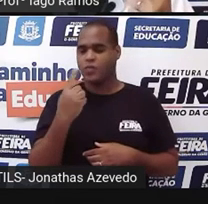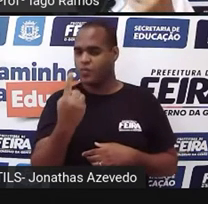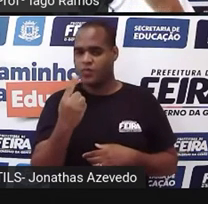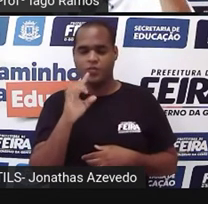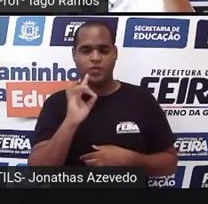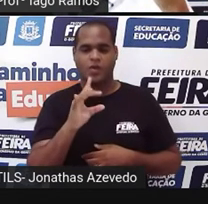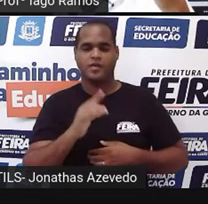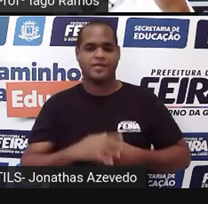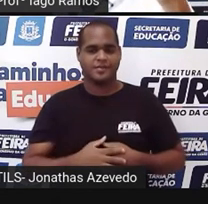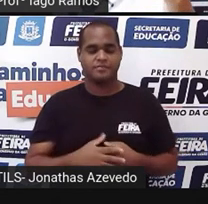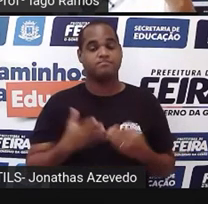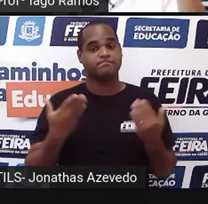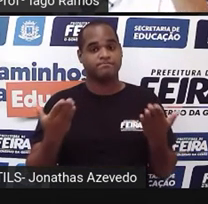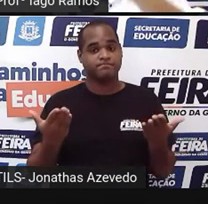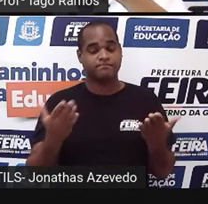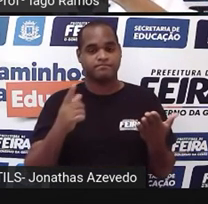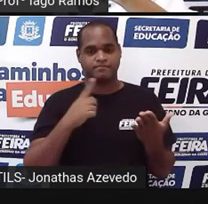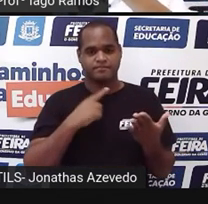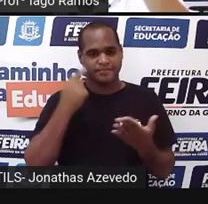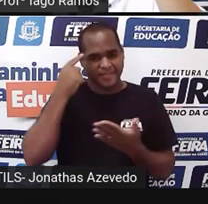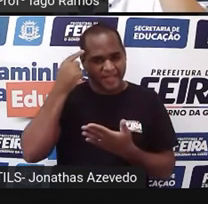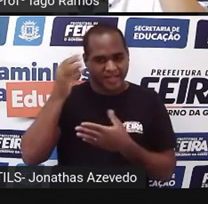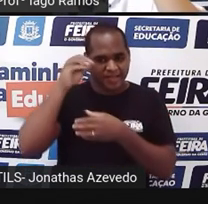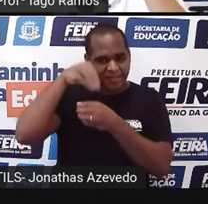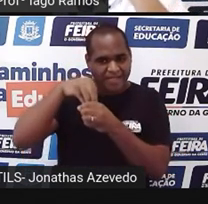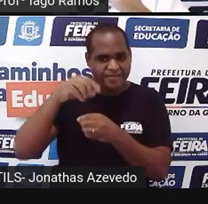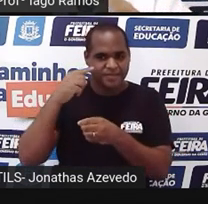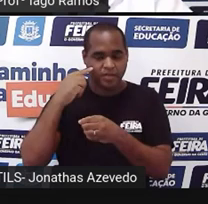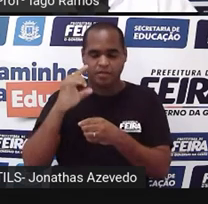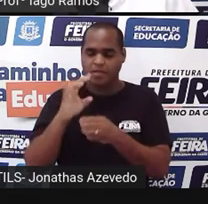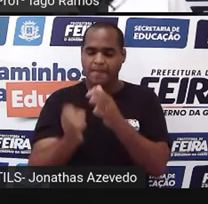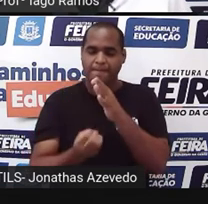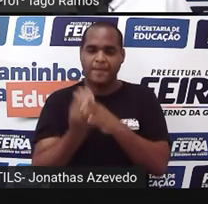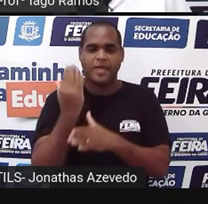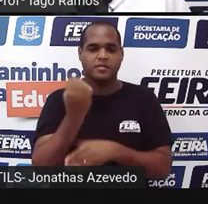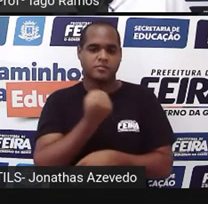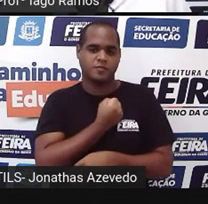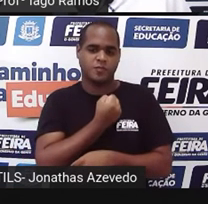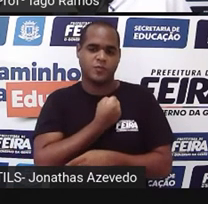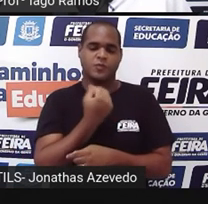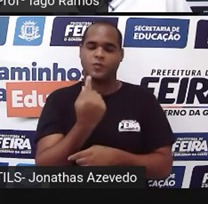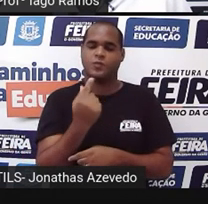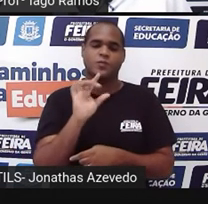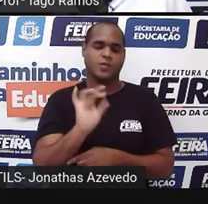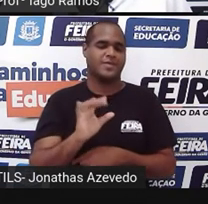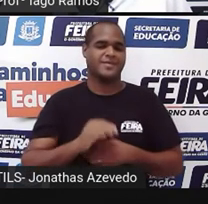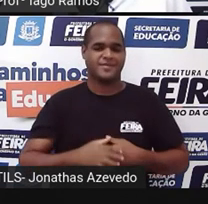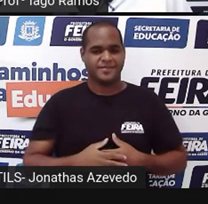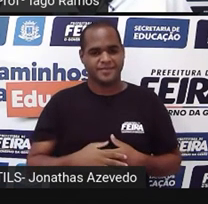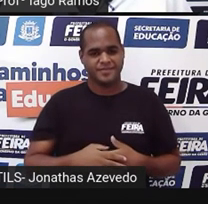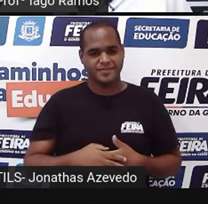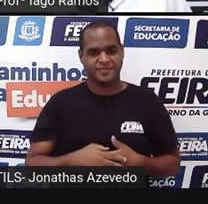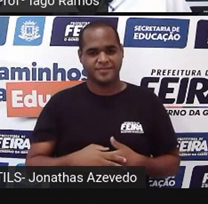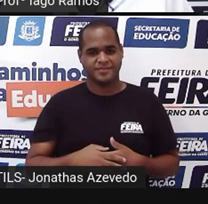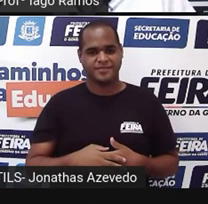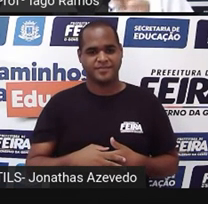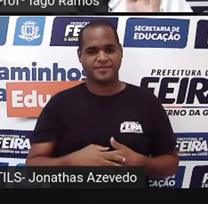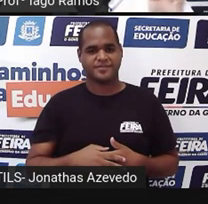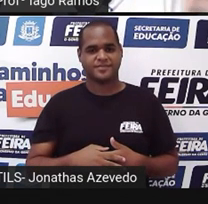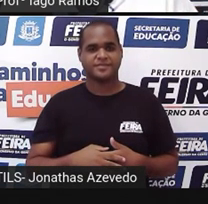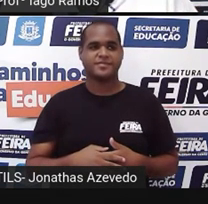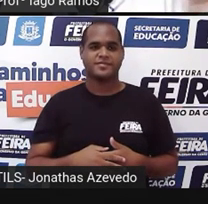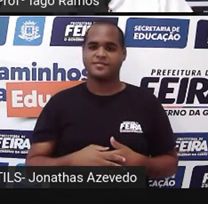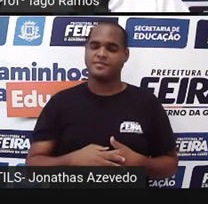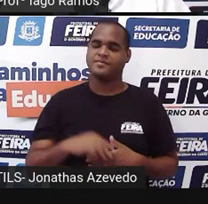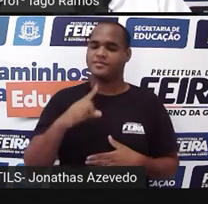só tão lá embaixo vai aparecer apenas um numero 9 pronto depois